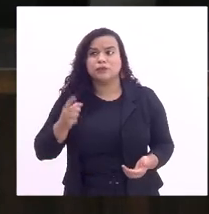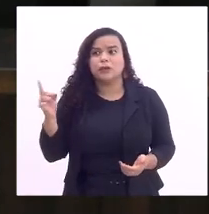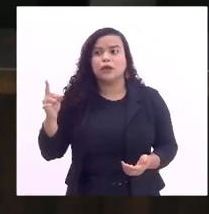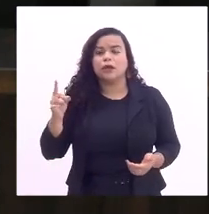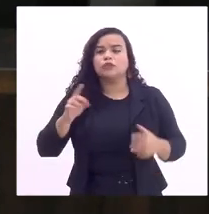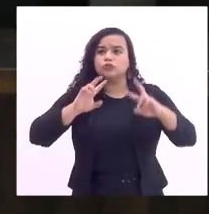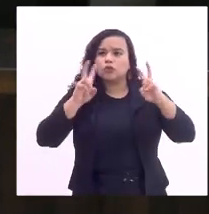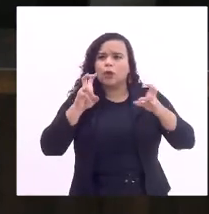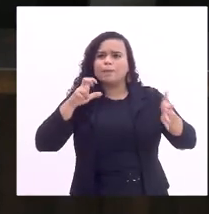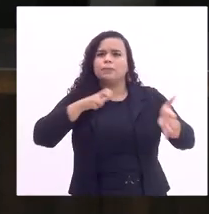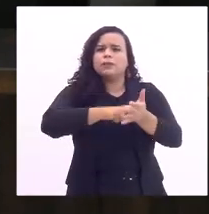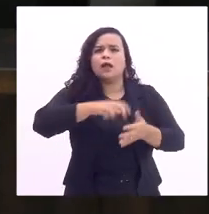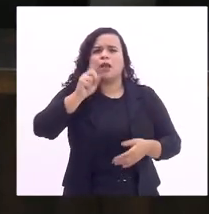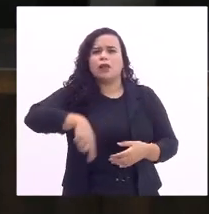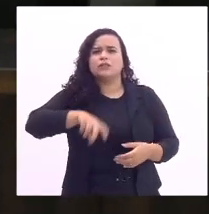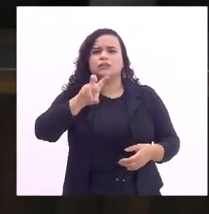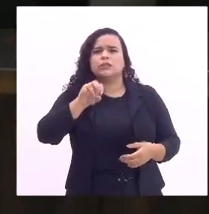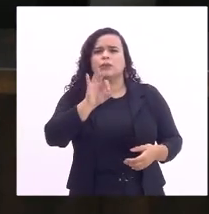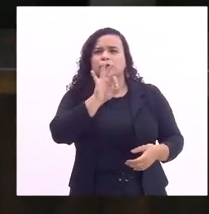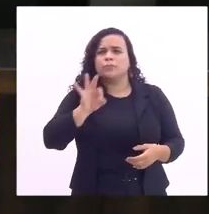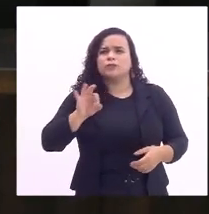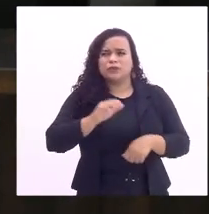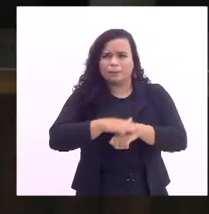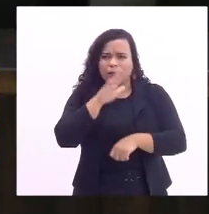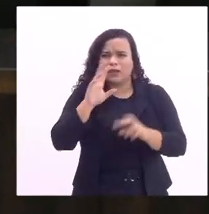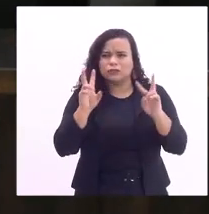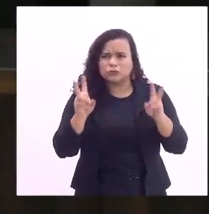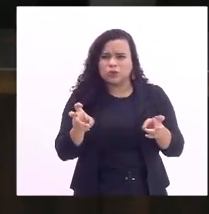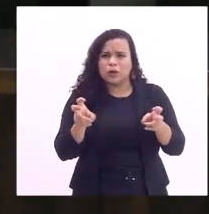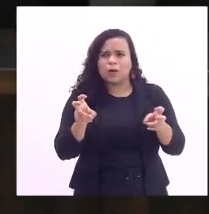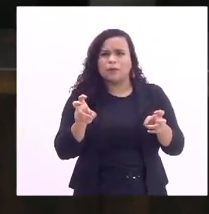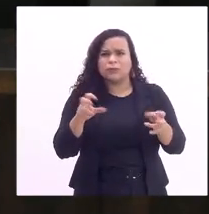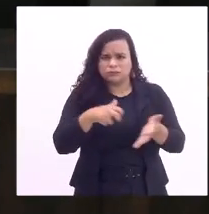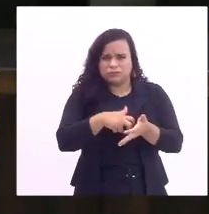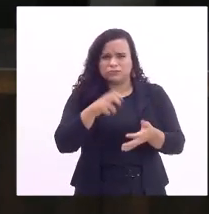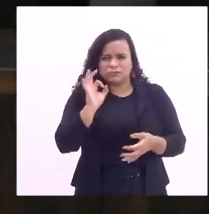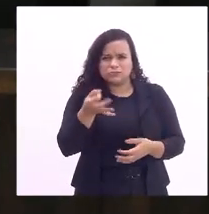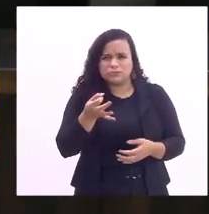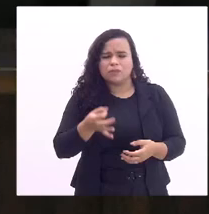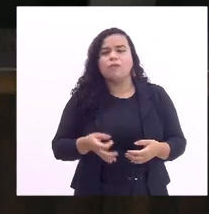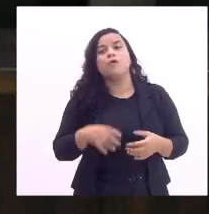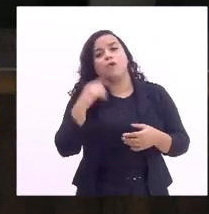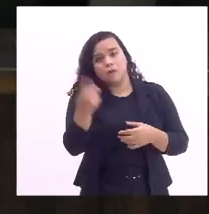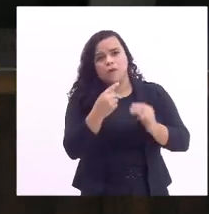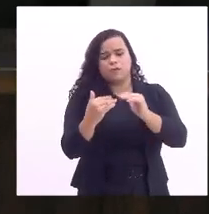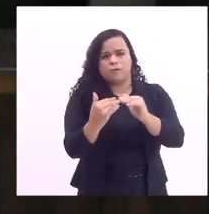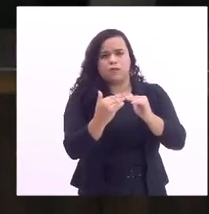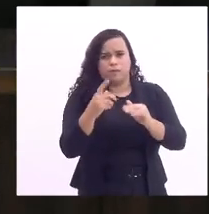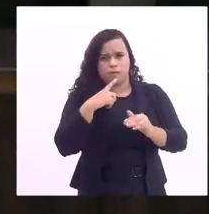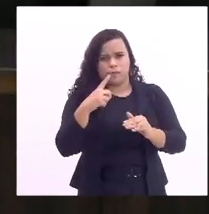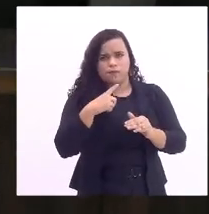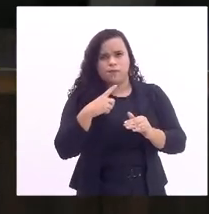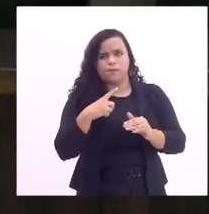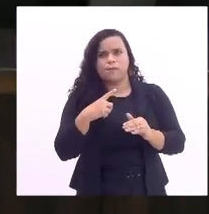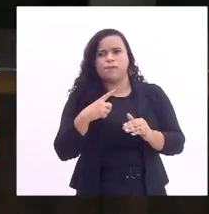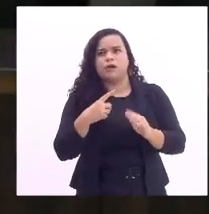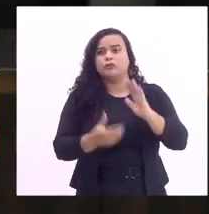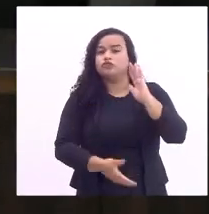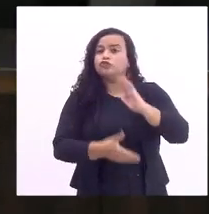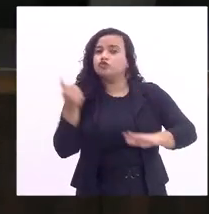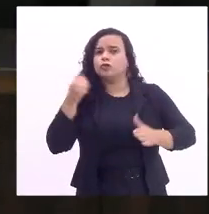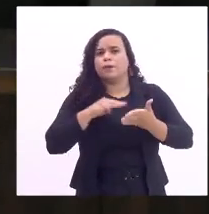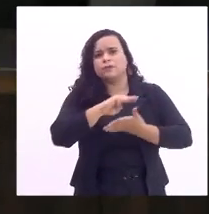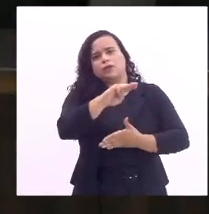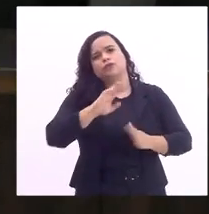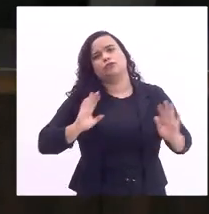era que tinha mais de 50% das emendas. Isso. Em relação à questão disciplinar. Nós acordamos, de, pelo menos naquele momento, de retirar da